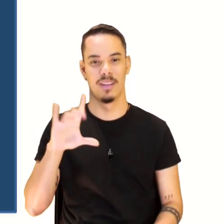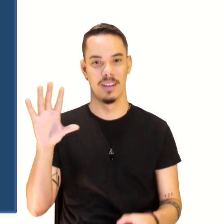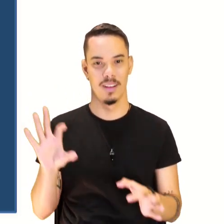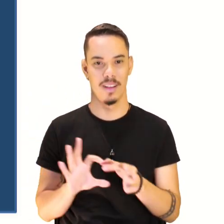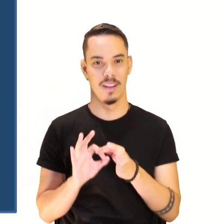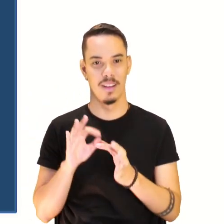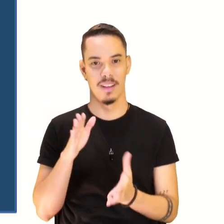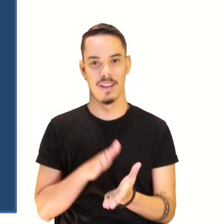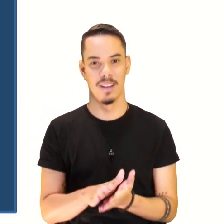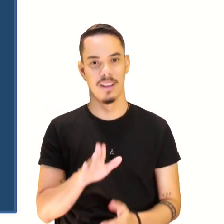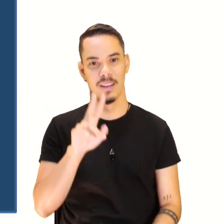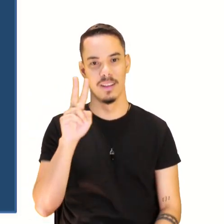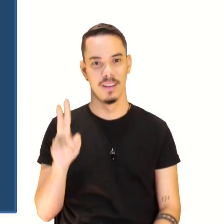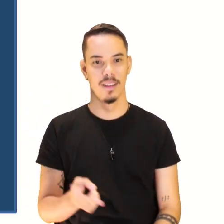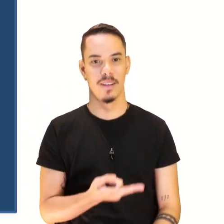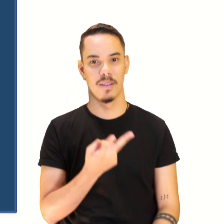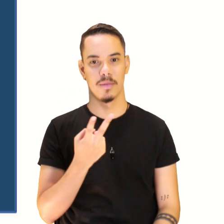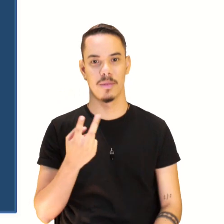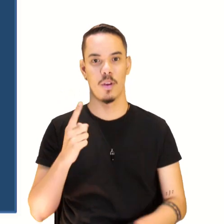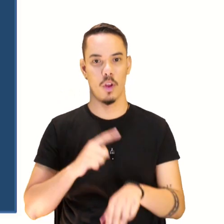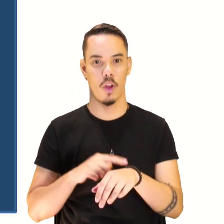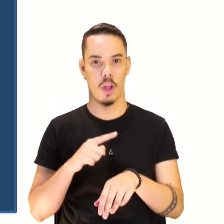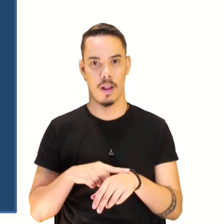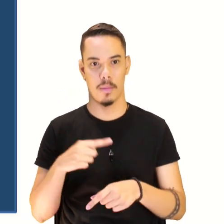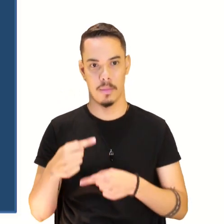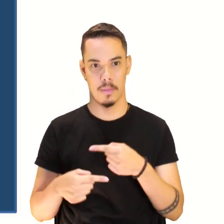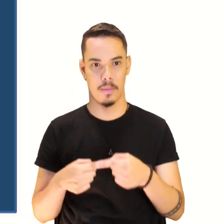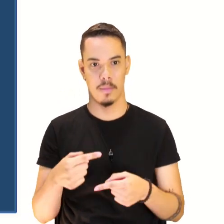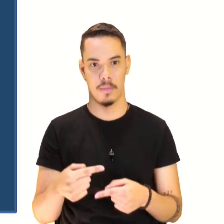2 mil cópias por hora